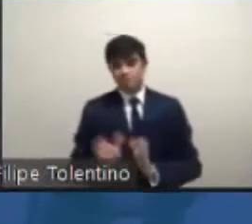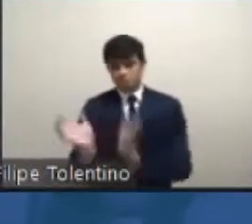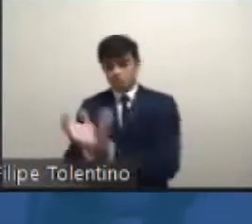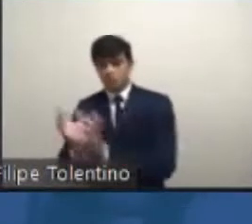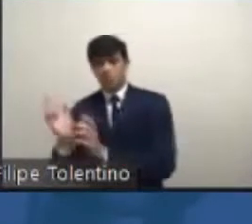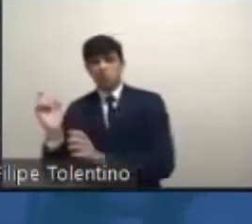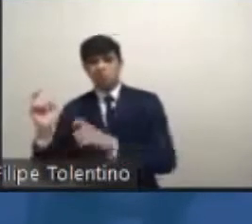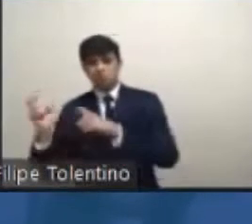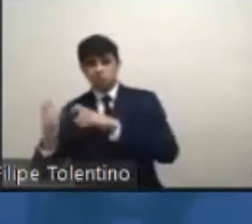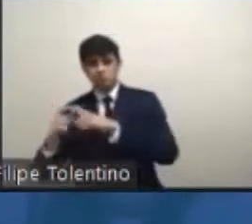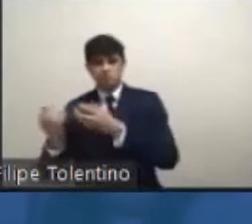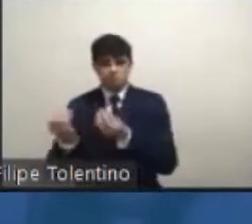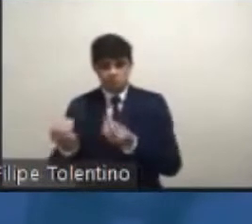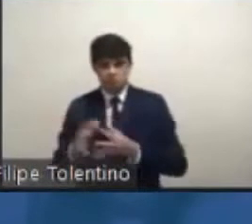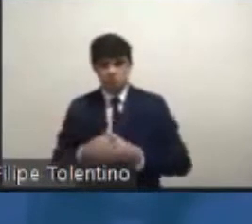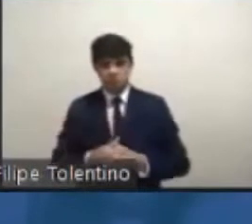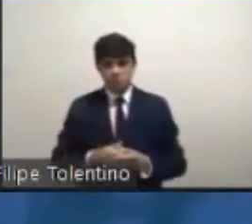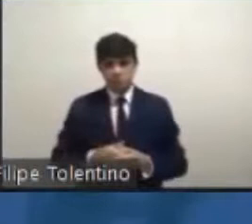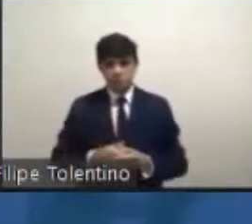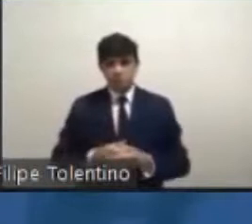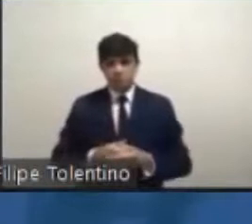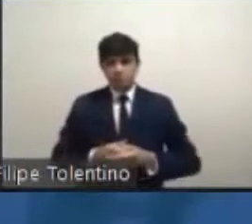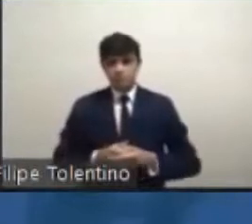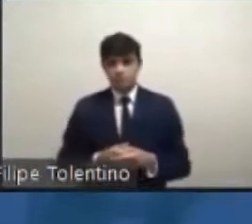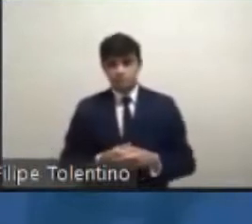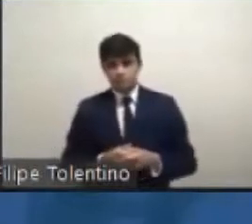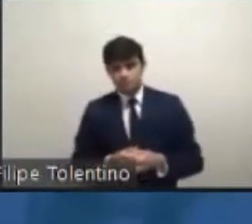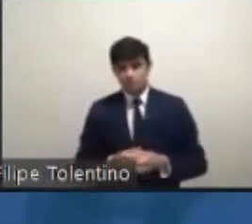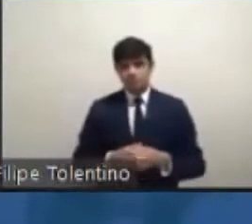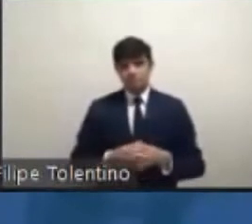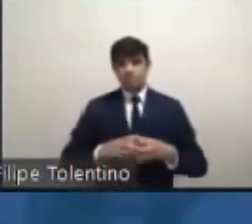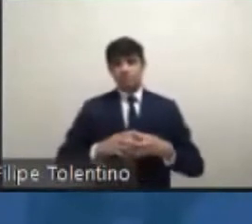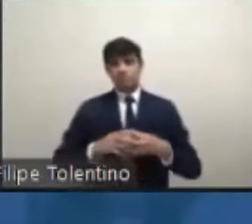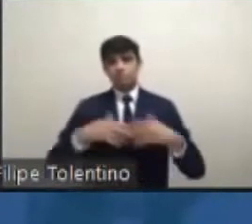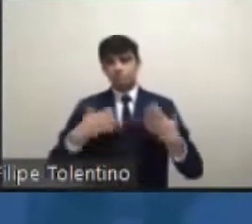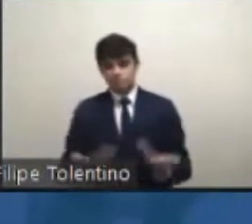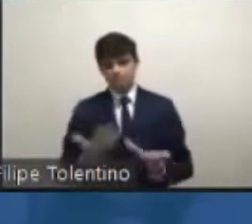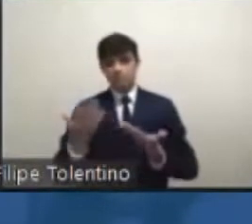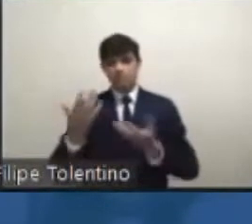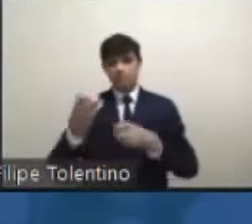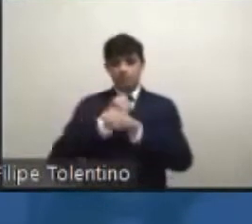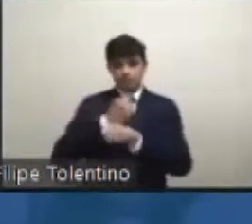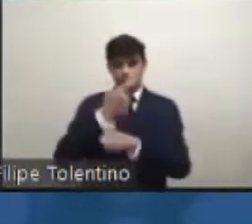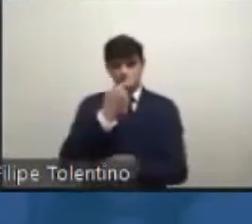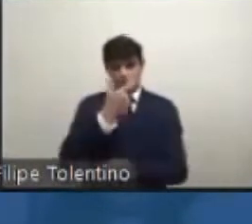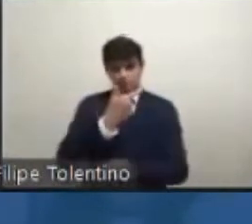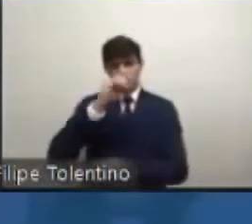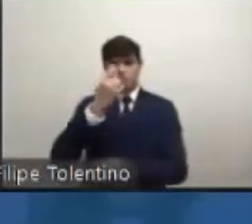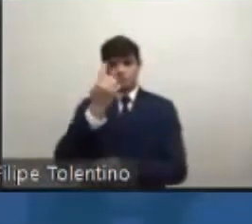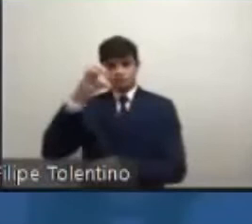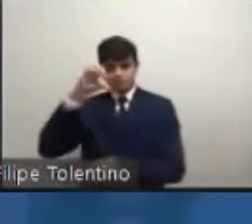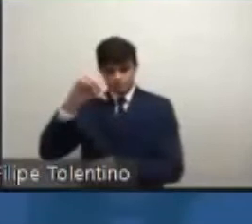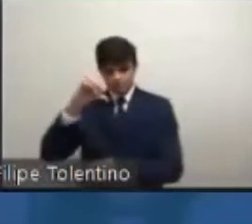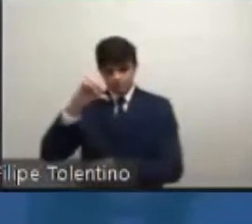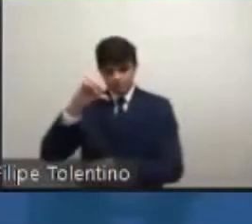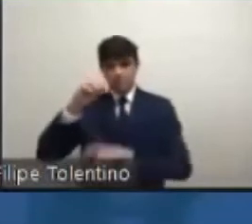e aí a PGR, em setembro de 2019, acolhendo esse ofício que veio em 2017, lá do Rio de Janeiro,